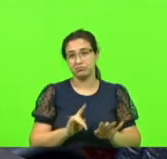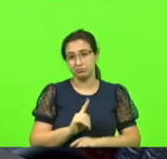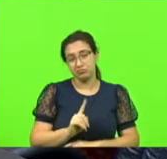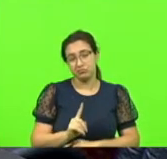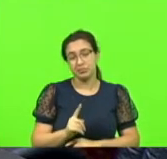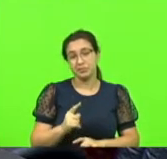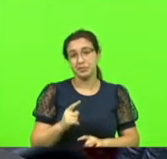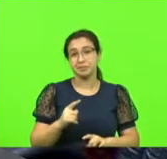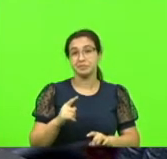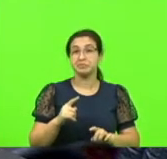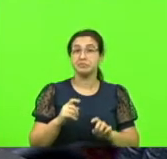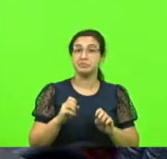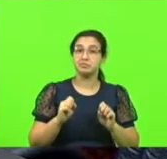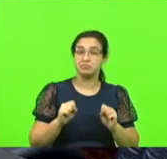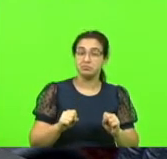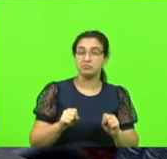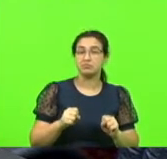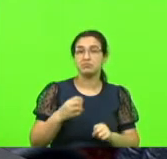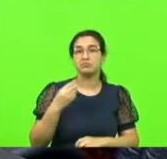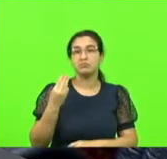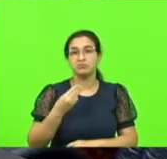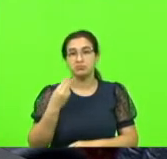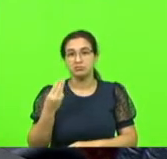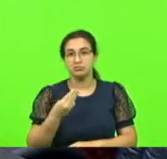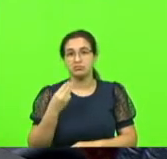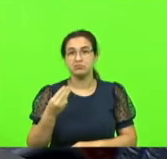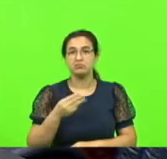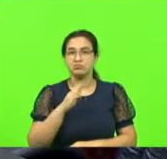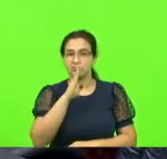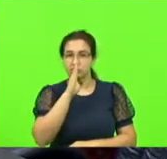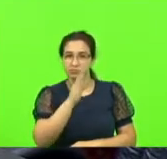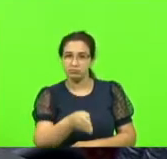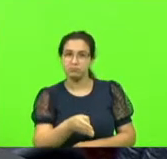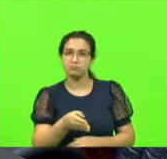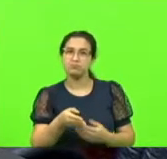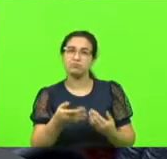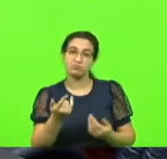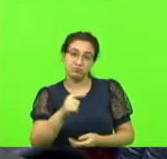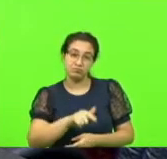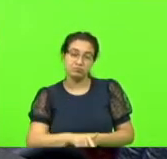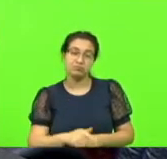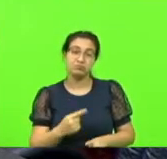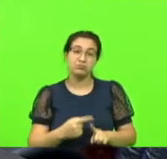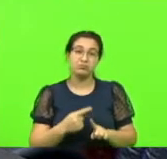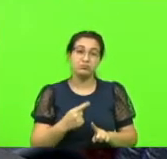Talvez o próprio deputado Márcio possa redirecioná-la, porque ela